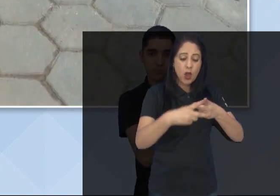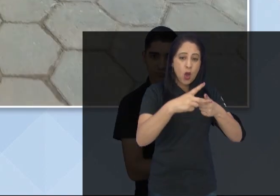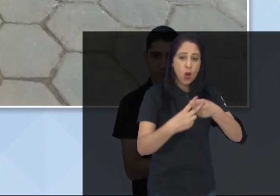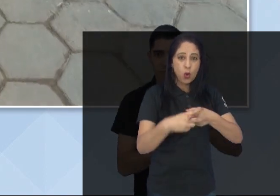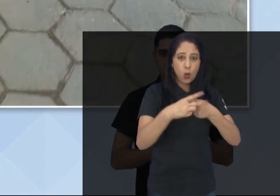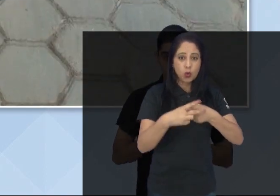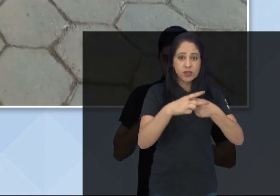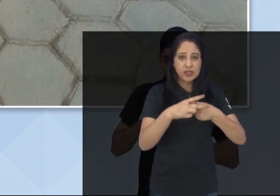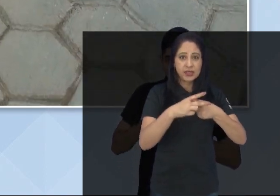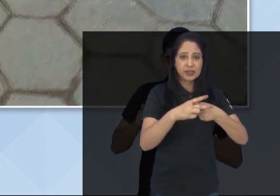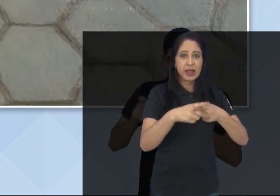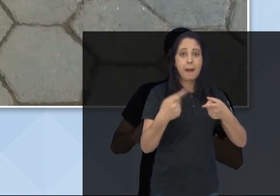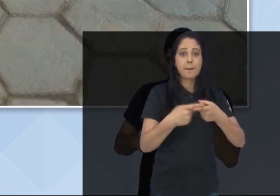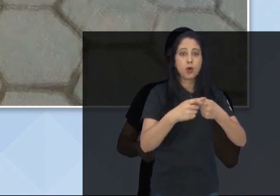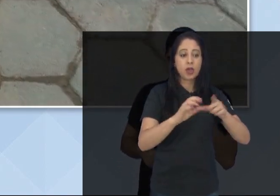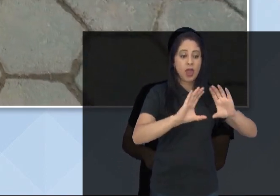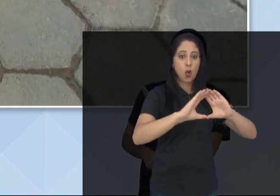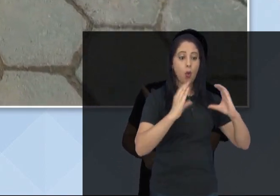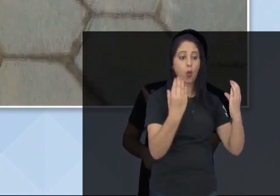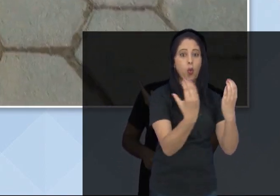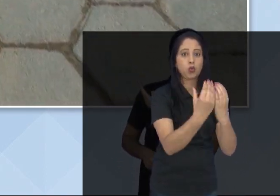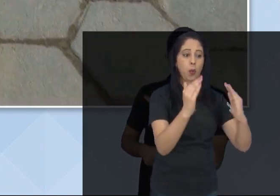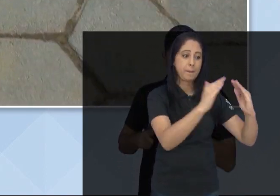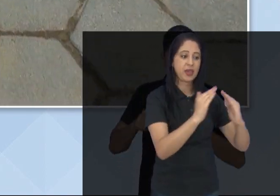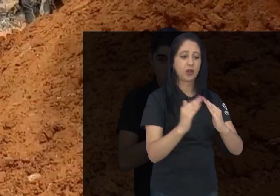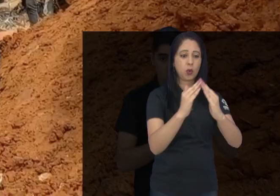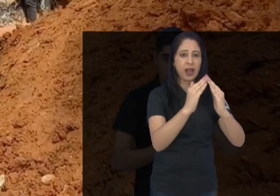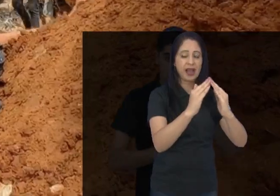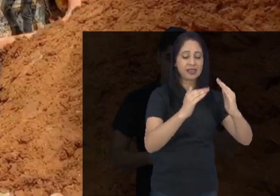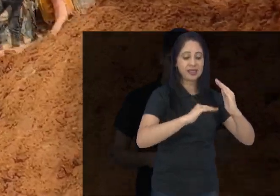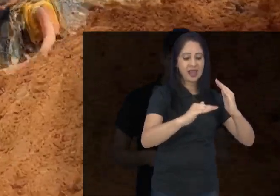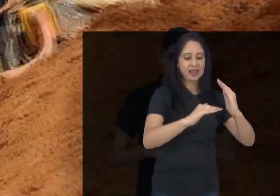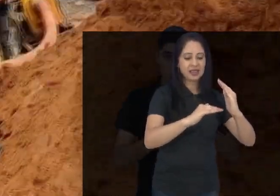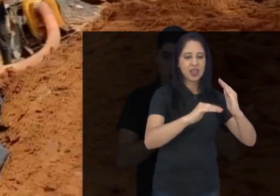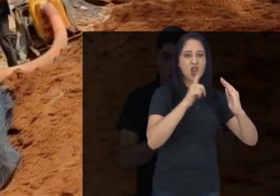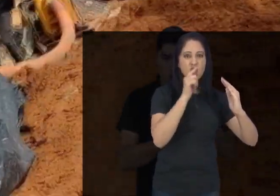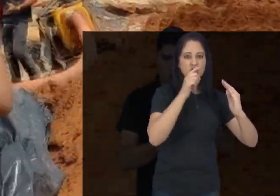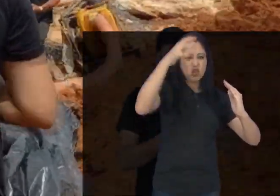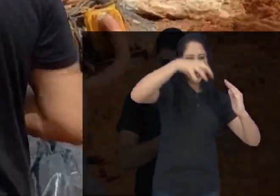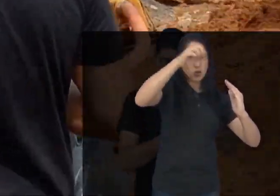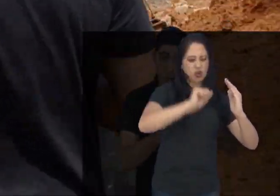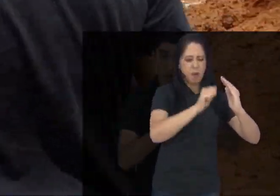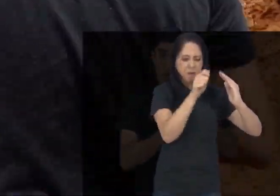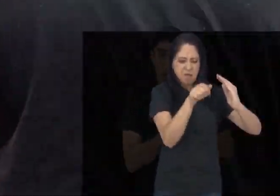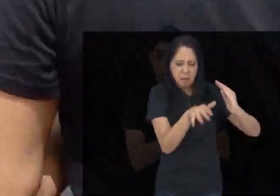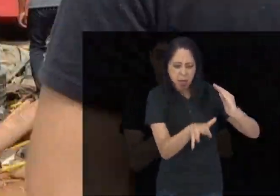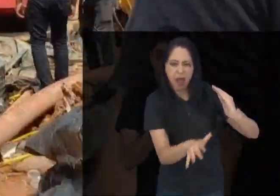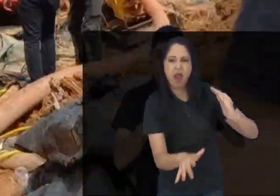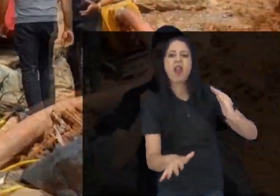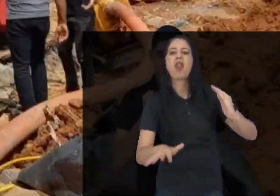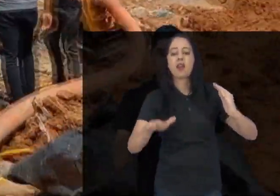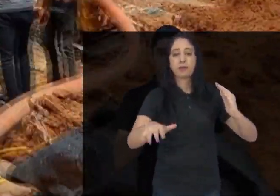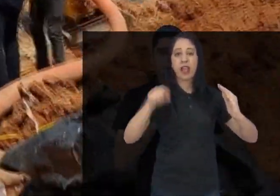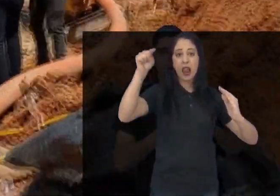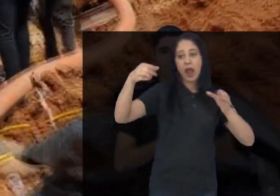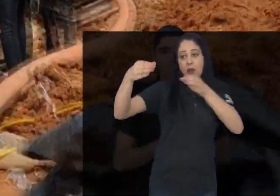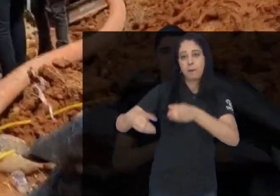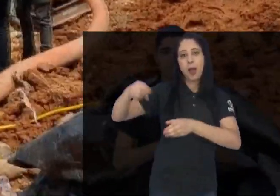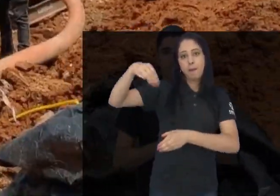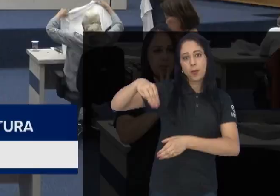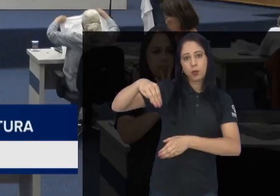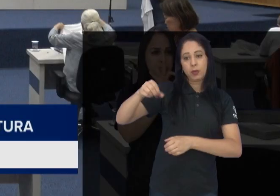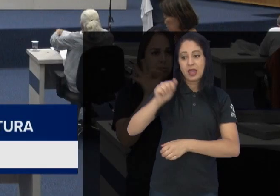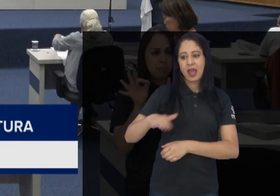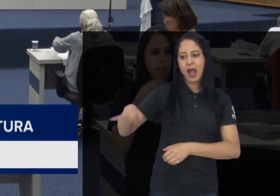um condomínio que descobriu uma infiltração no solo após fortes chuvas no bairro Morumbi, na zona sul de São